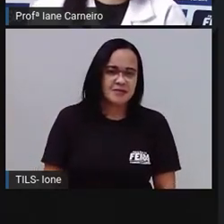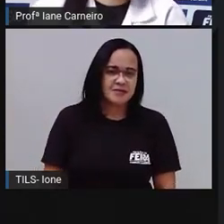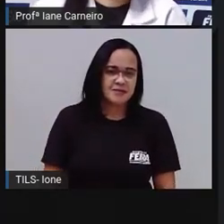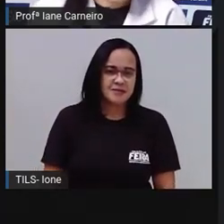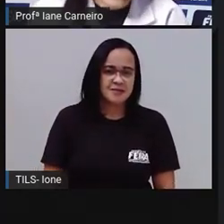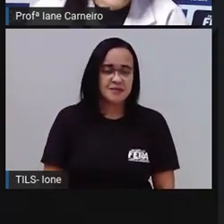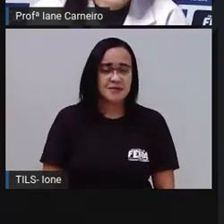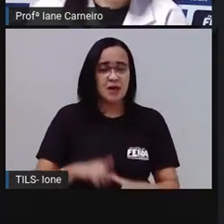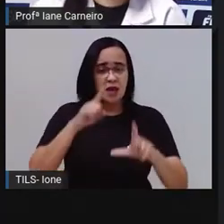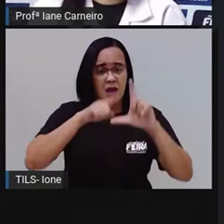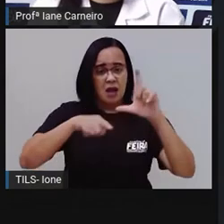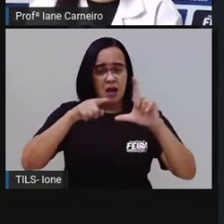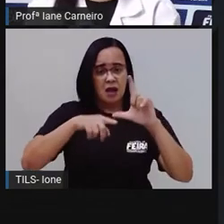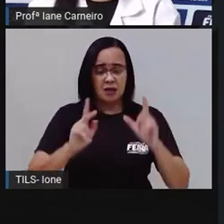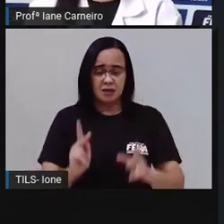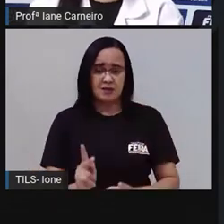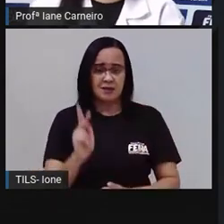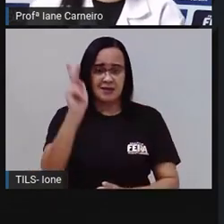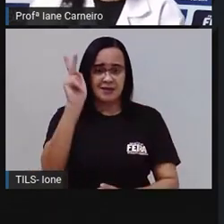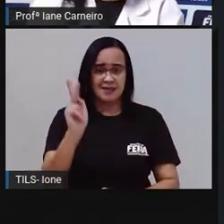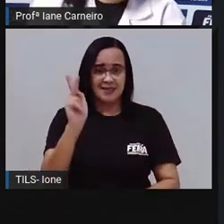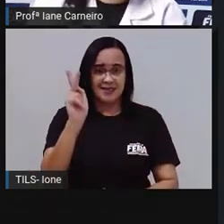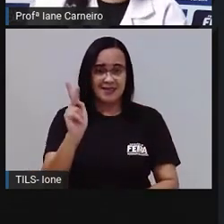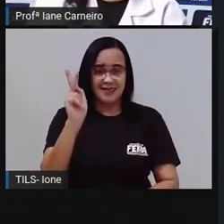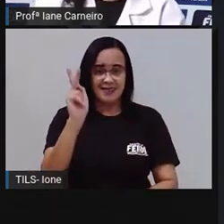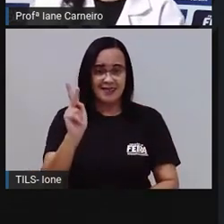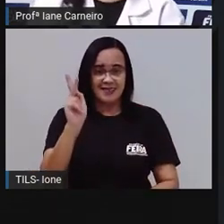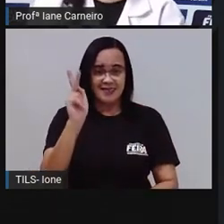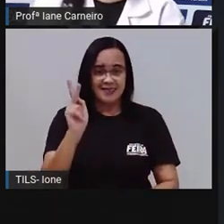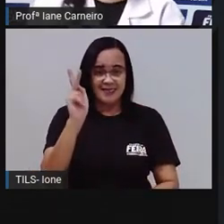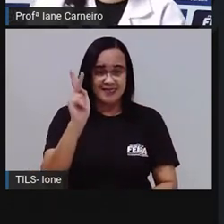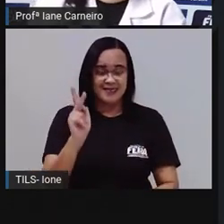A letra K. K soa como K.